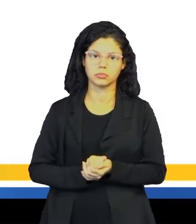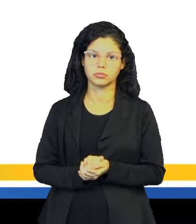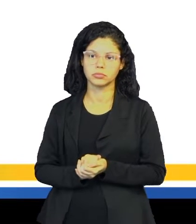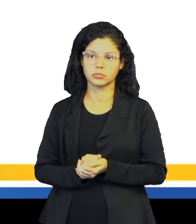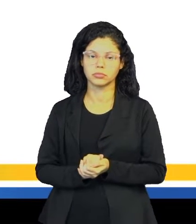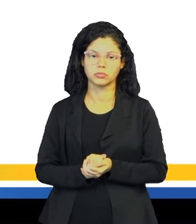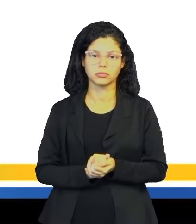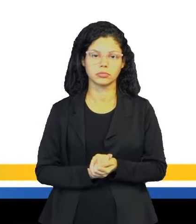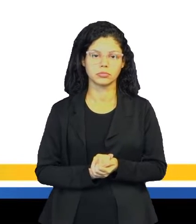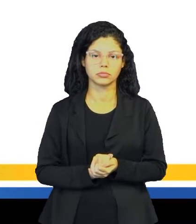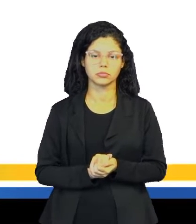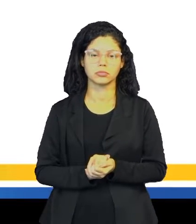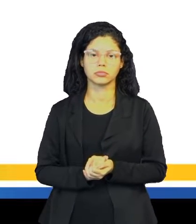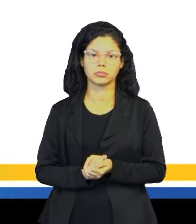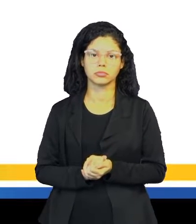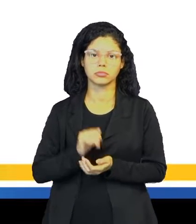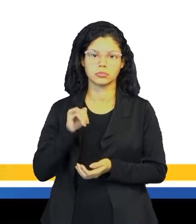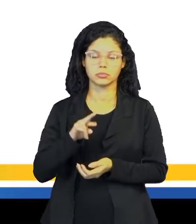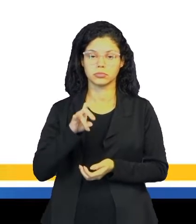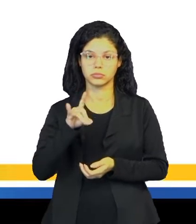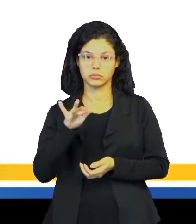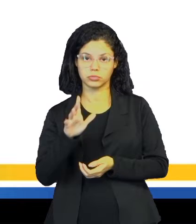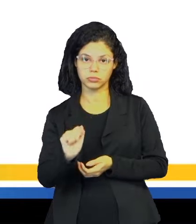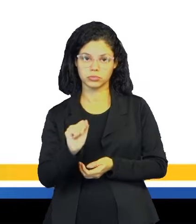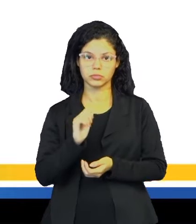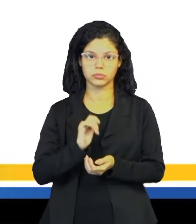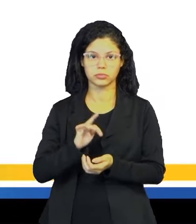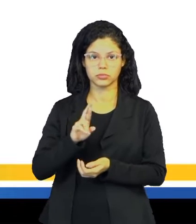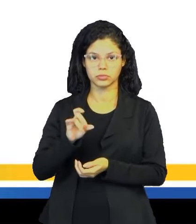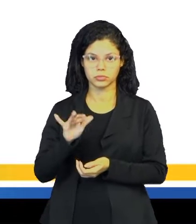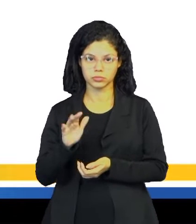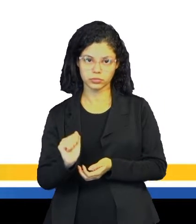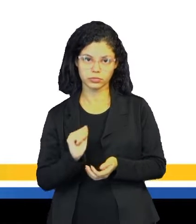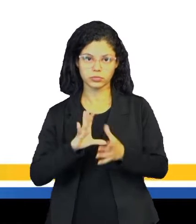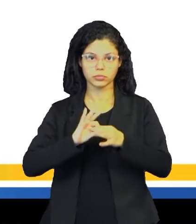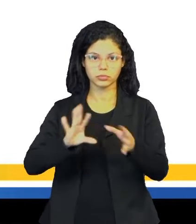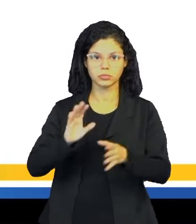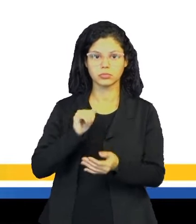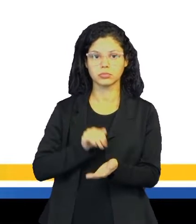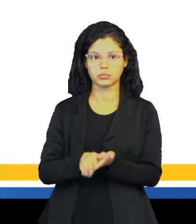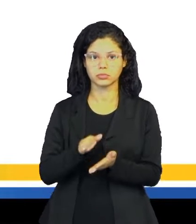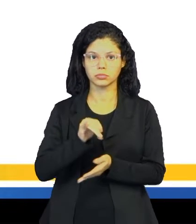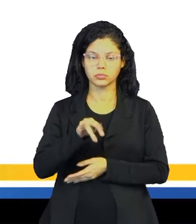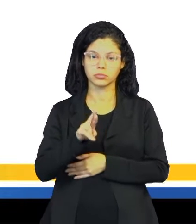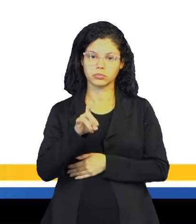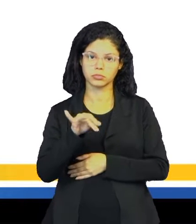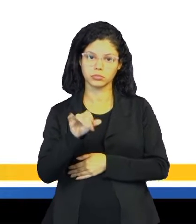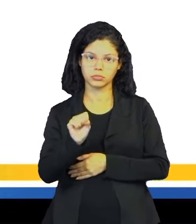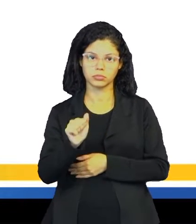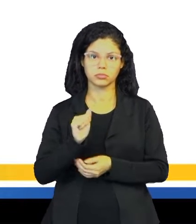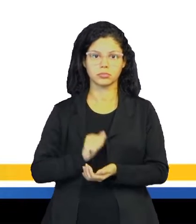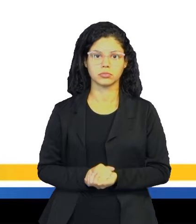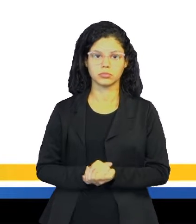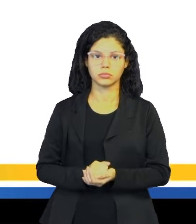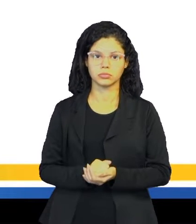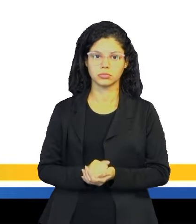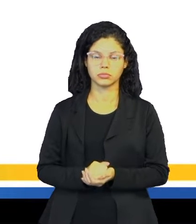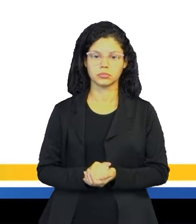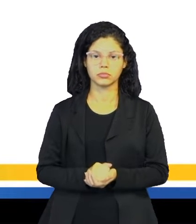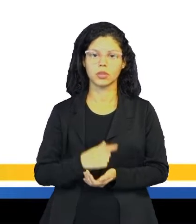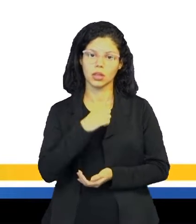política, a multiplicidade, ideológica, a liberdade de imprensa, o